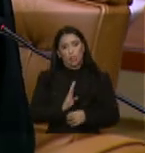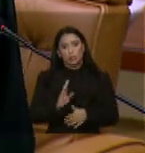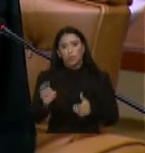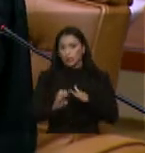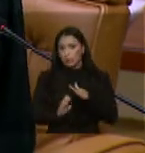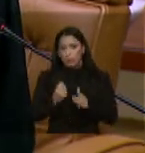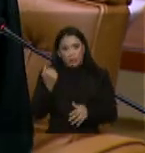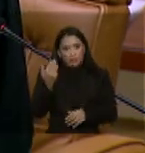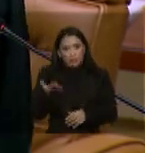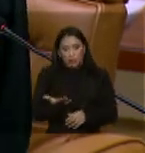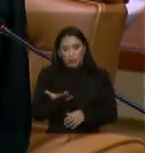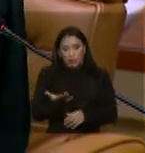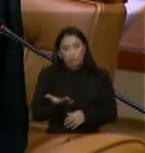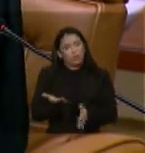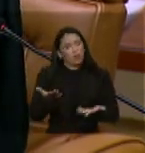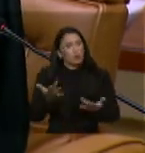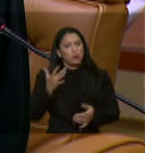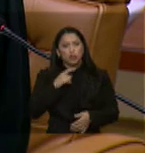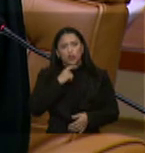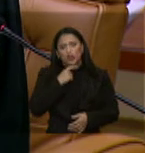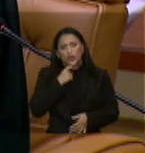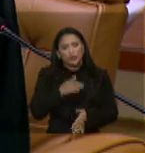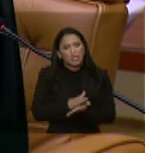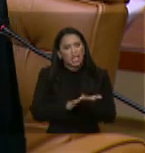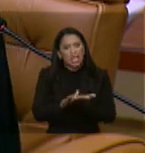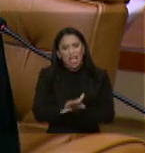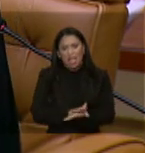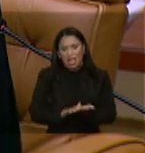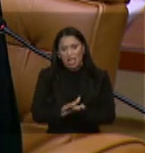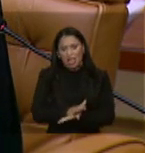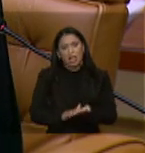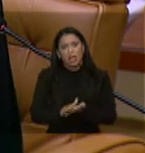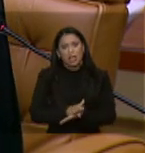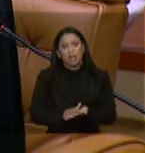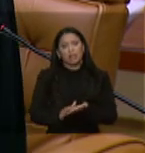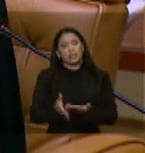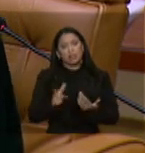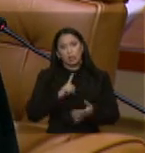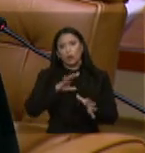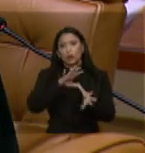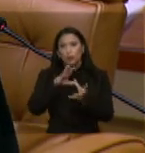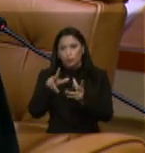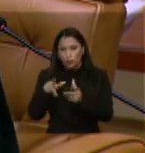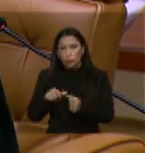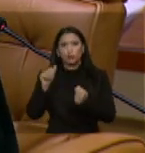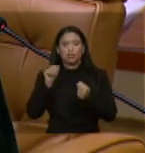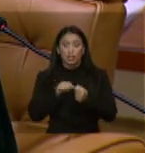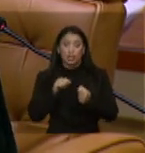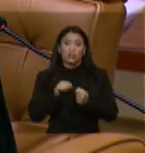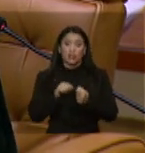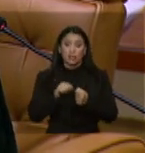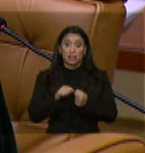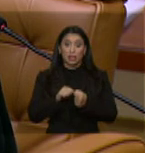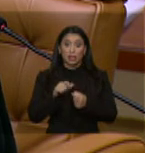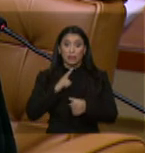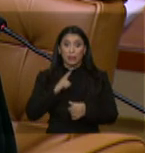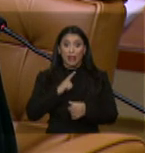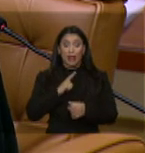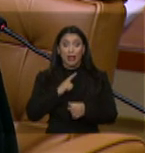há dúvida esse é o caminho trilhado que vem sendo trilhado pelo é mundo todo é exatamente para